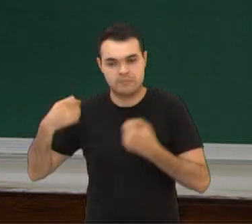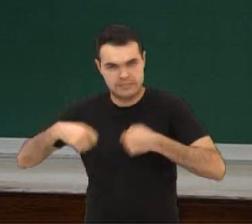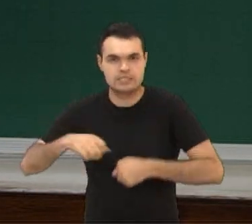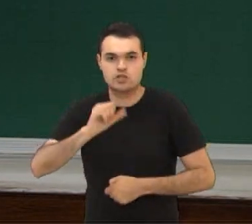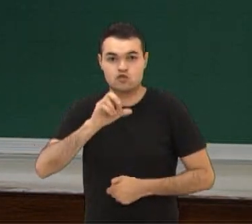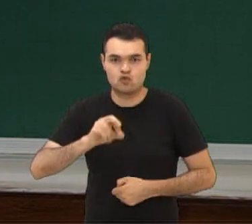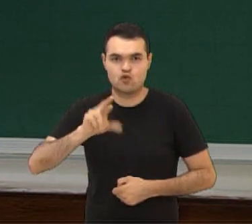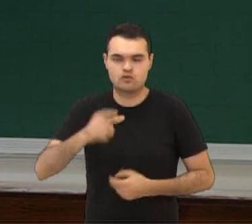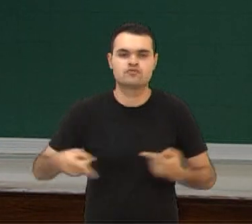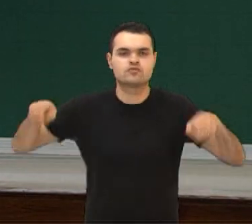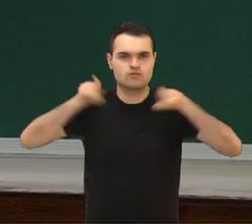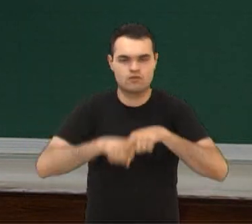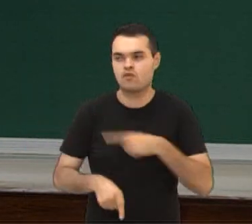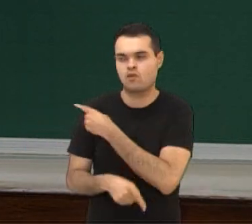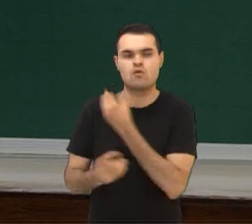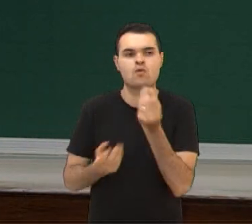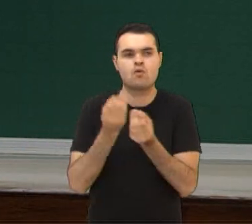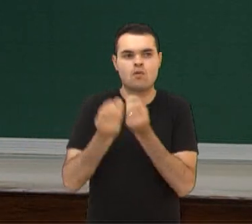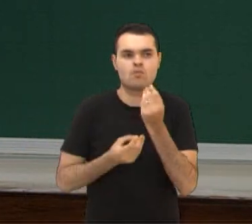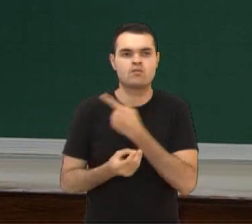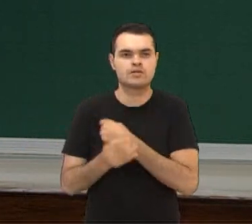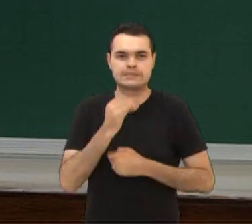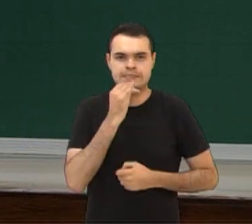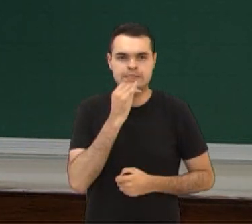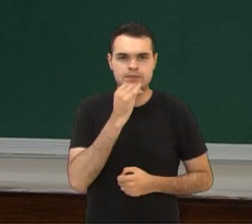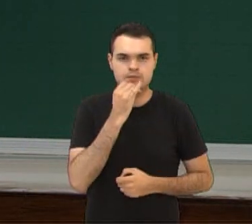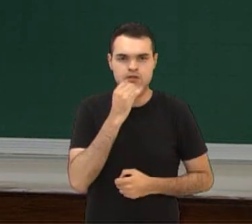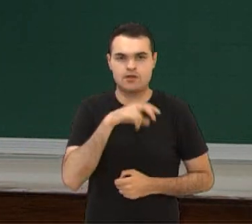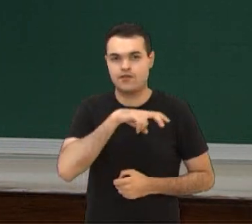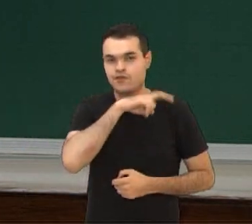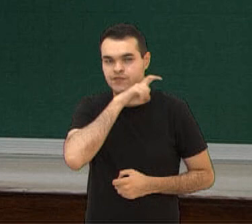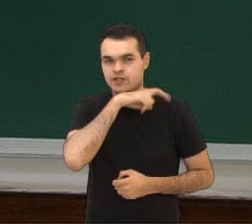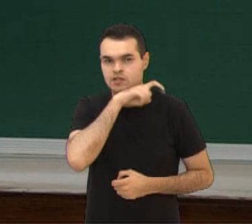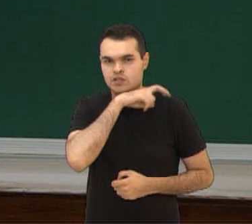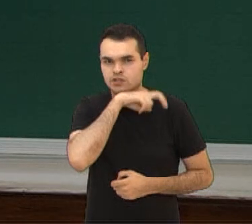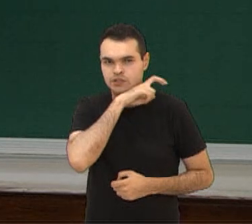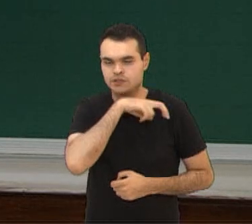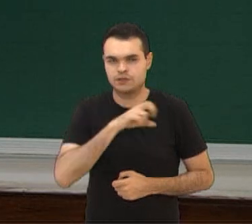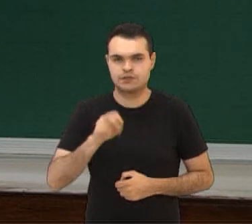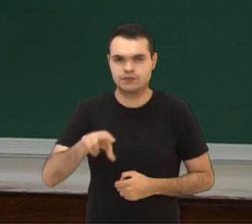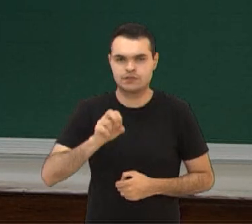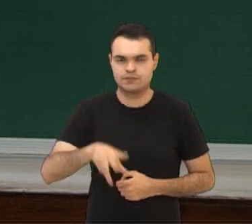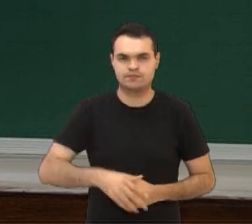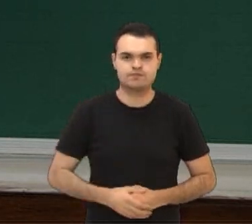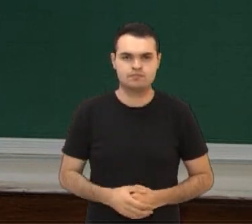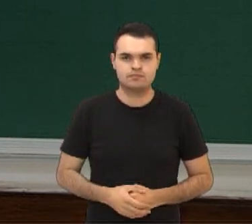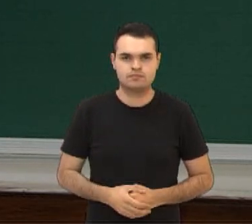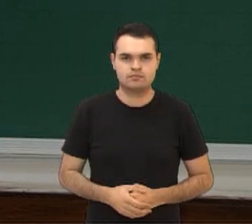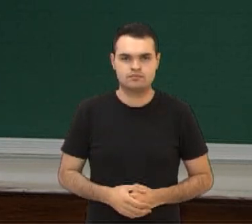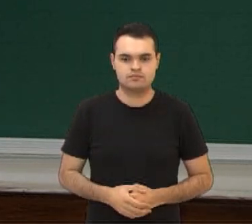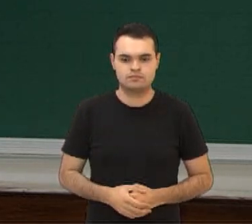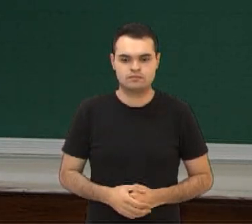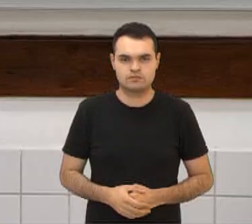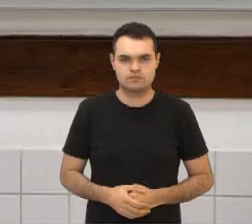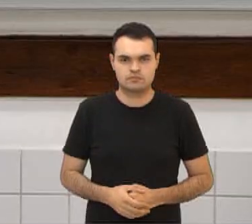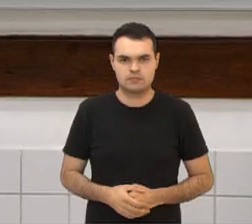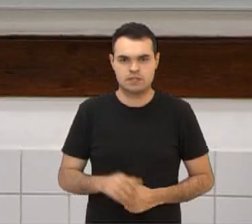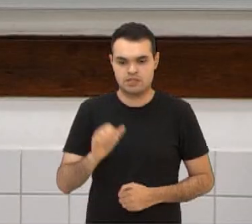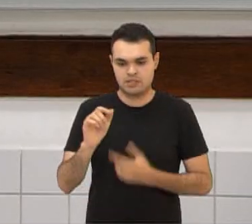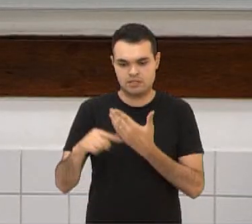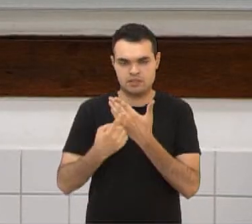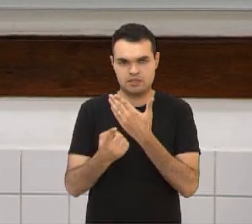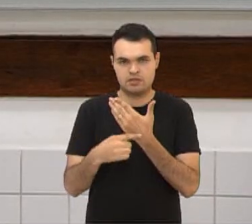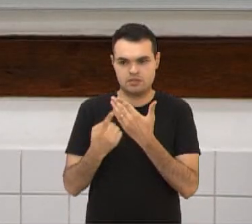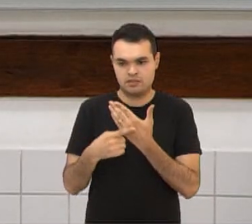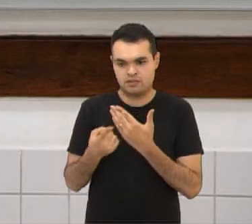novamente. Olha só como é que ele é produzido. Então, aqui está dando um exemplo de veneno de cobra, tá? A gente vai lá e injeta o veneno, que é o antígeno,